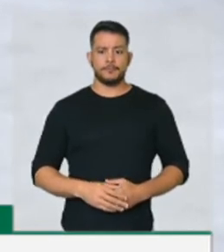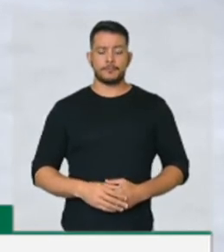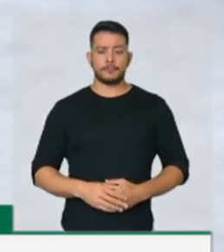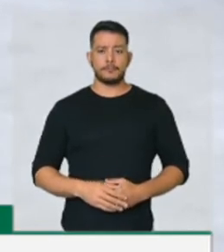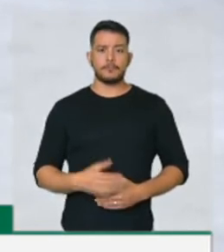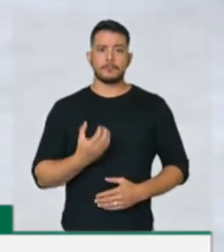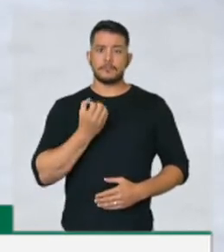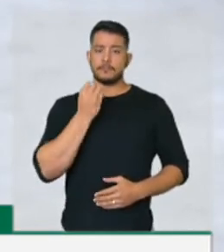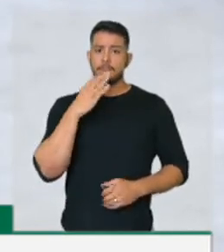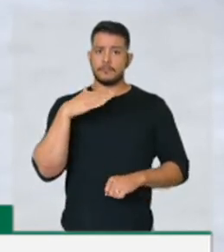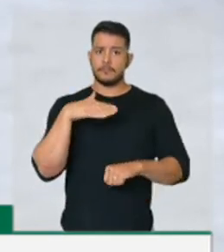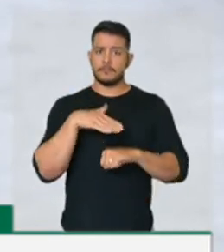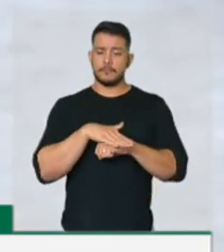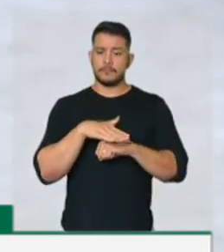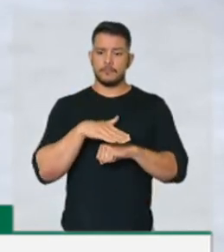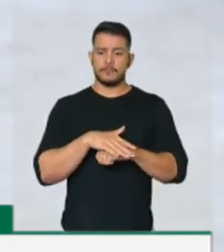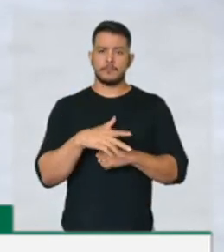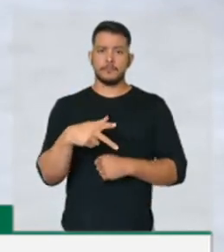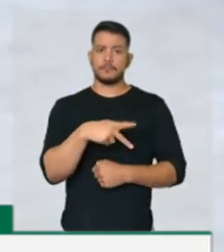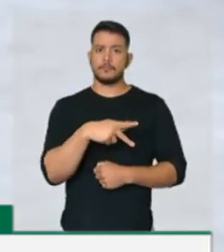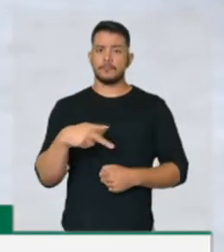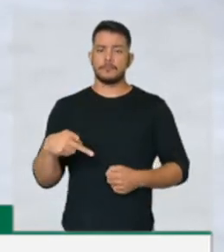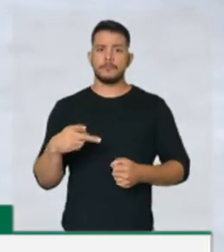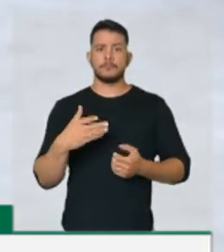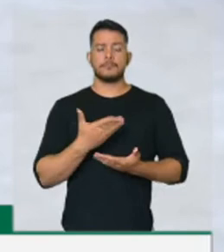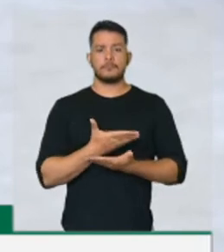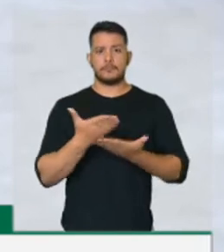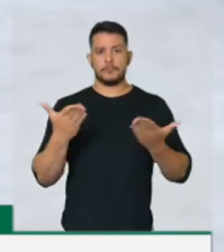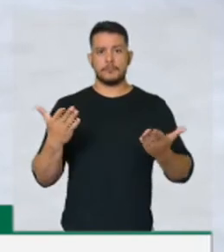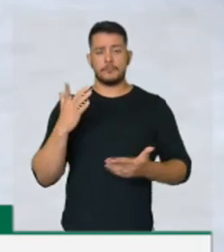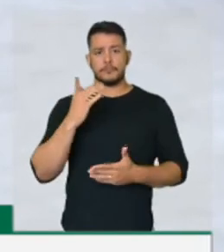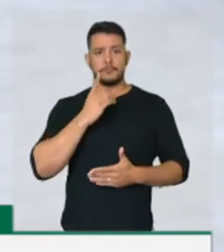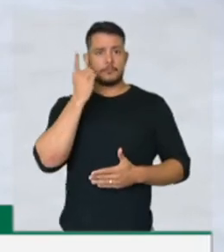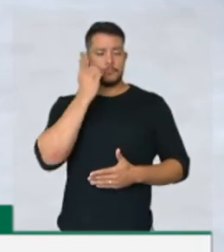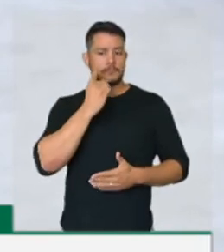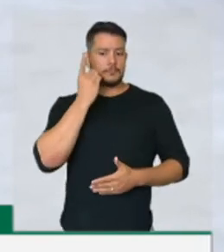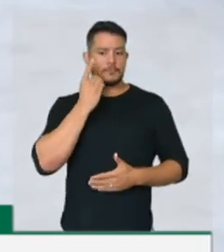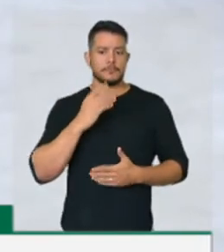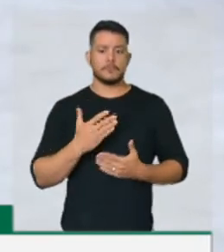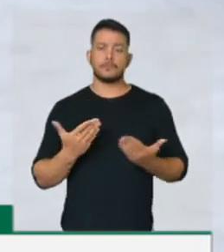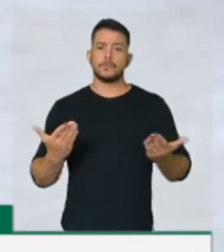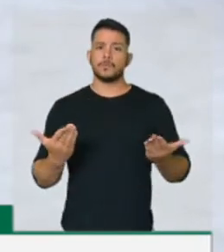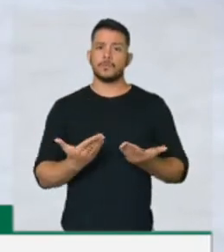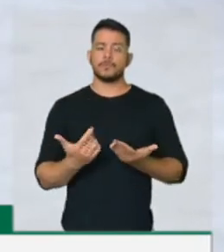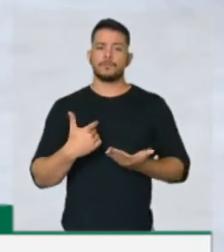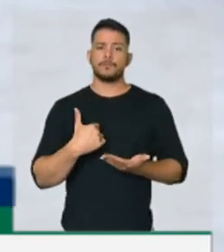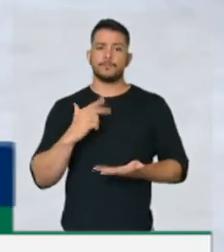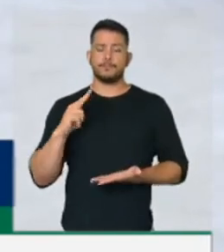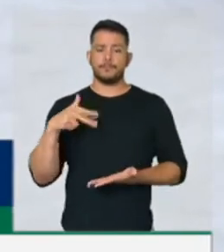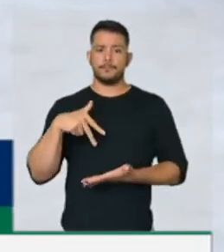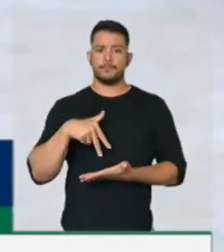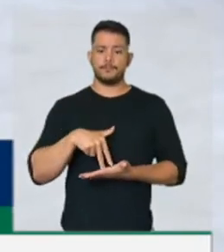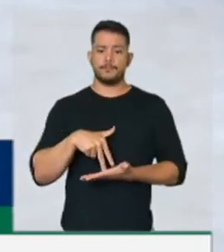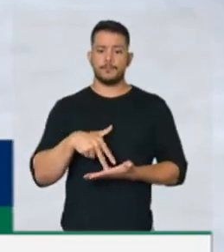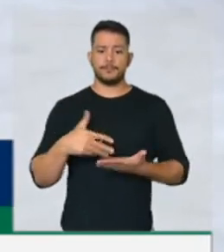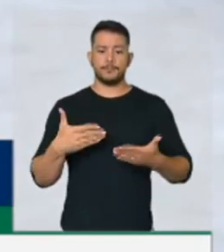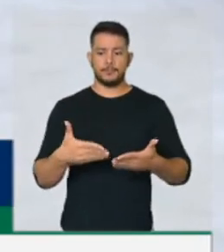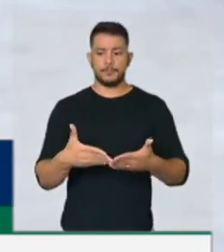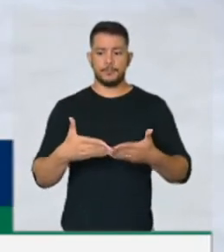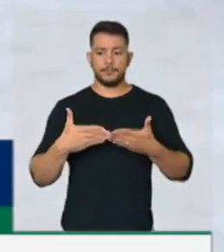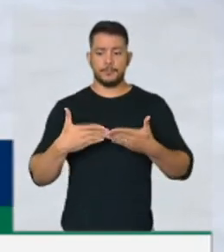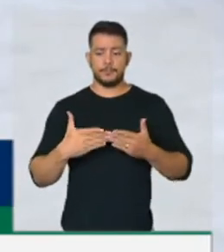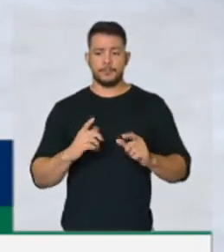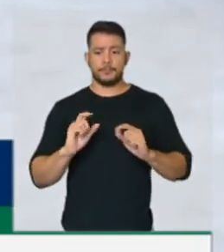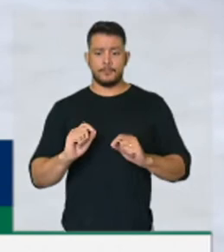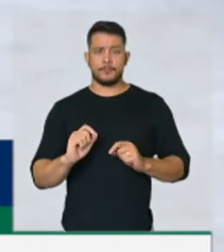Boa noite, presidente. Boa noite a todos os nobres pares. Eu venho hoje pedir ao governador